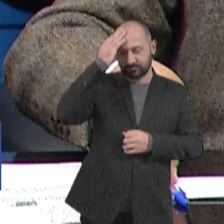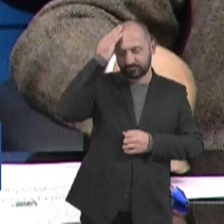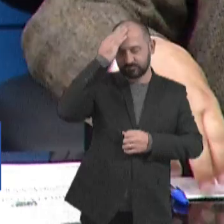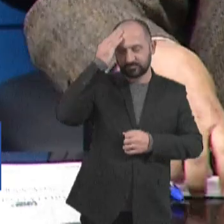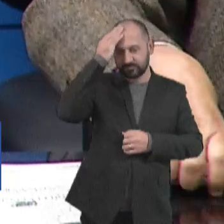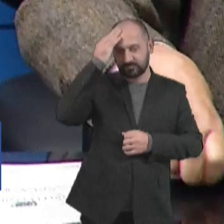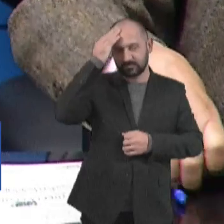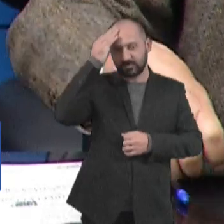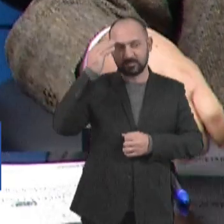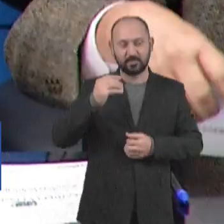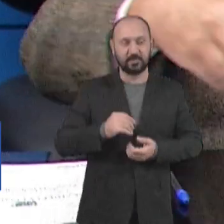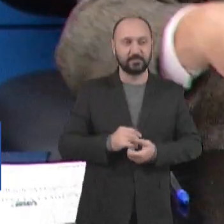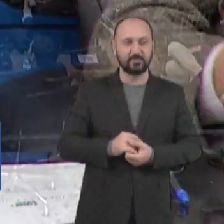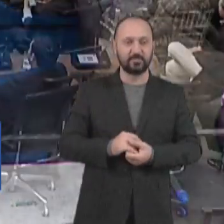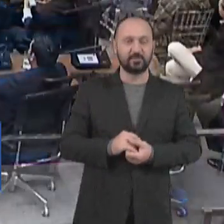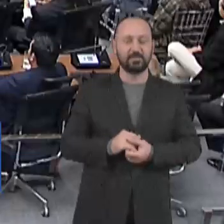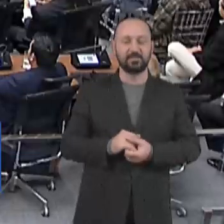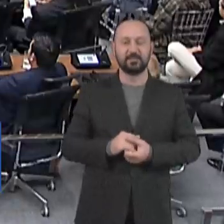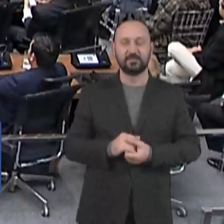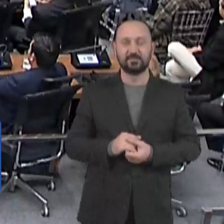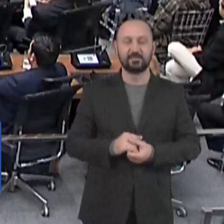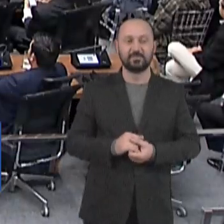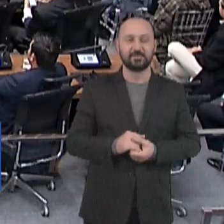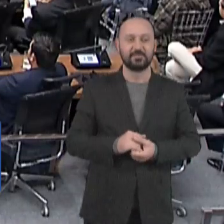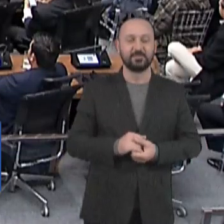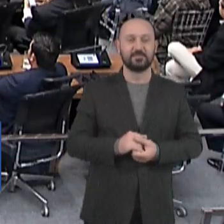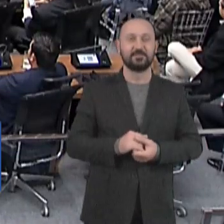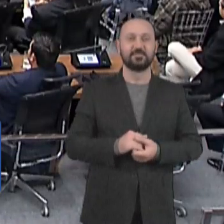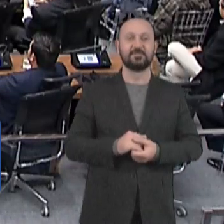Estado de Mato Grosso do Sul.